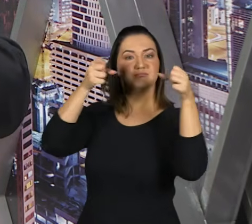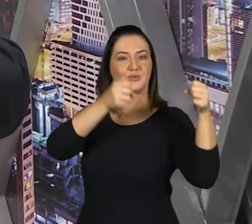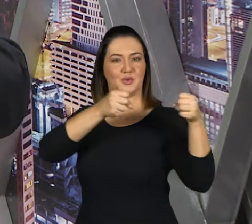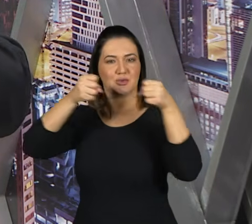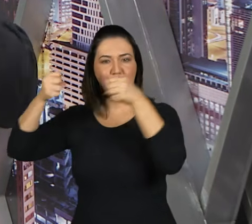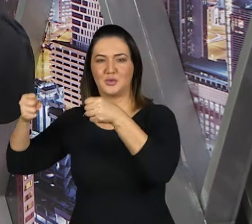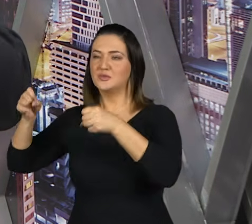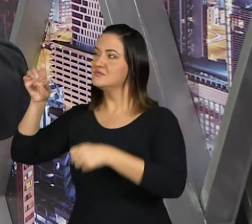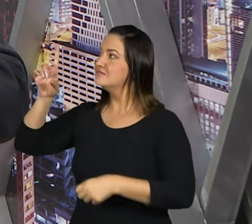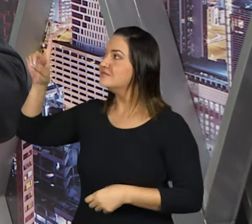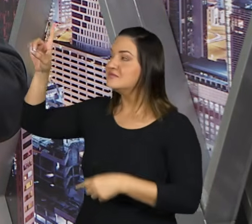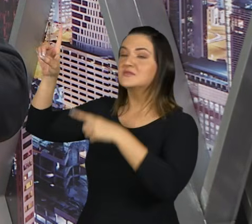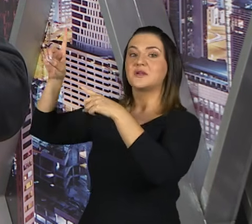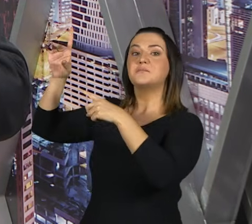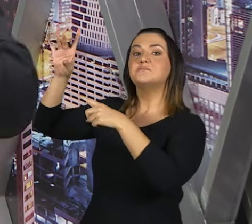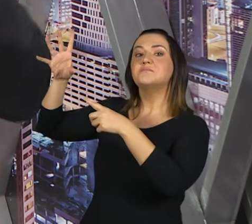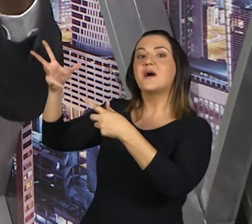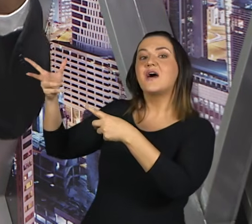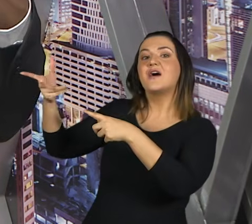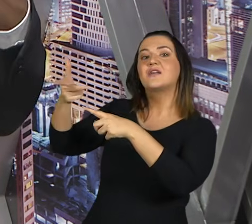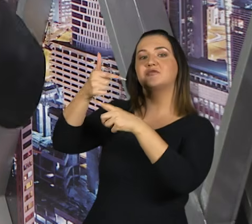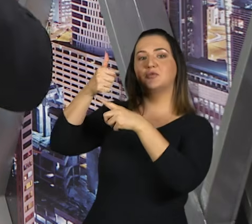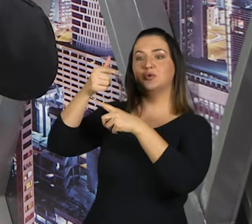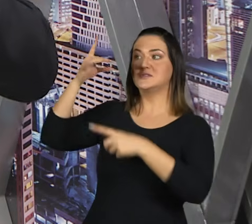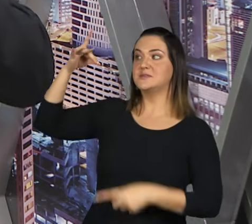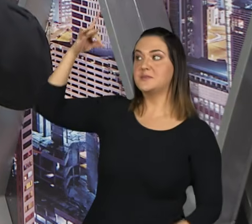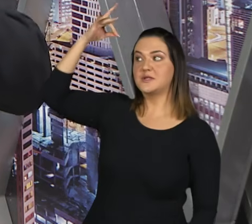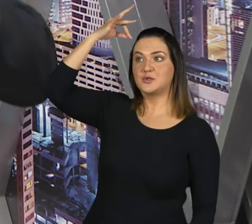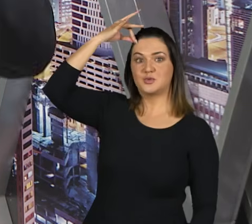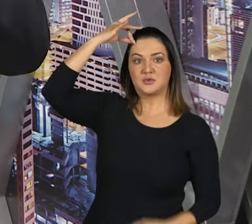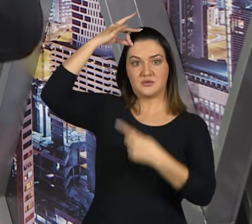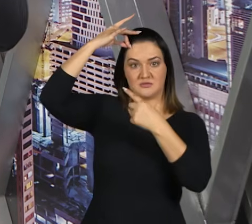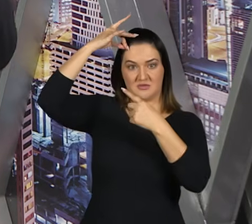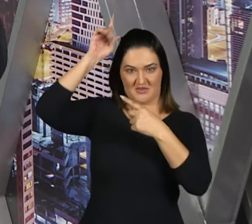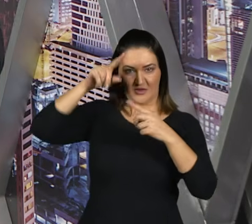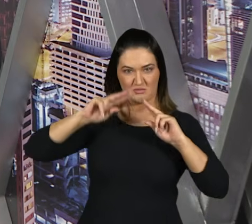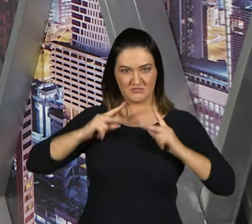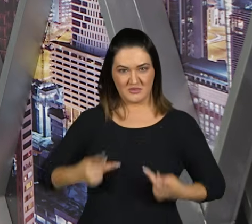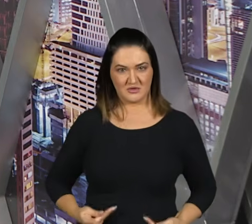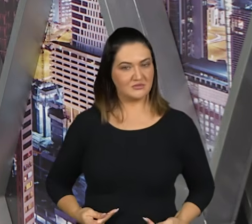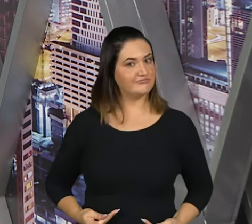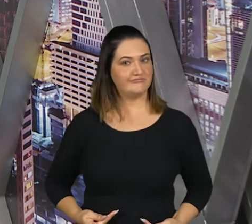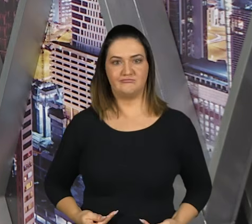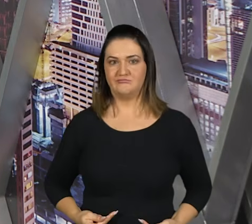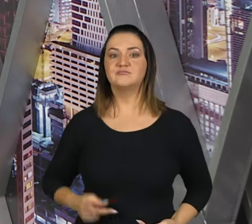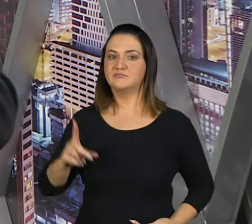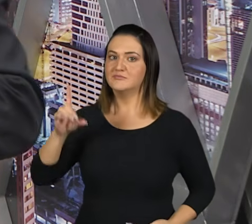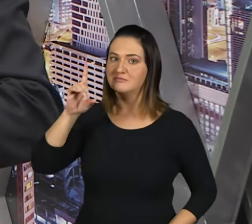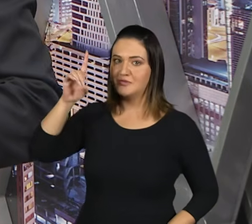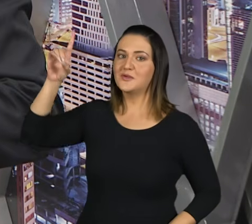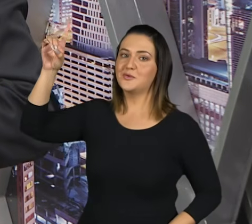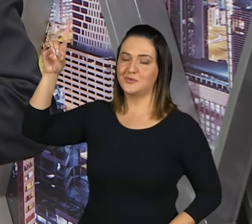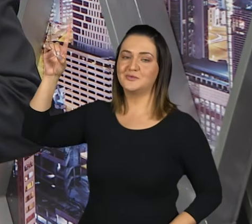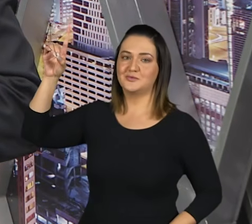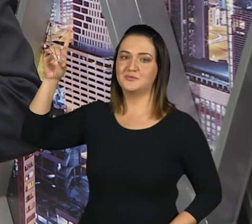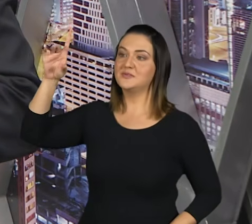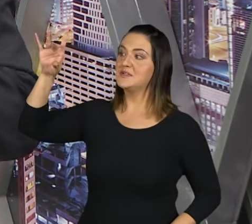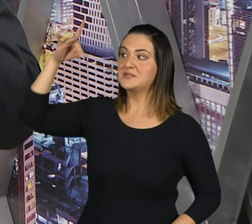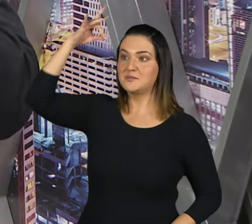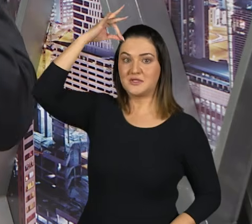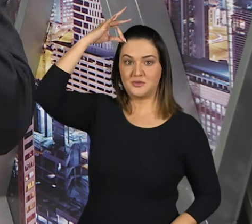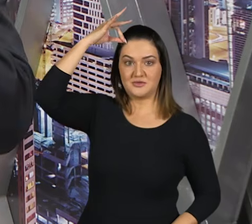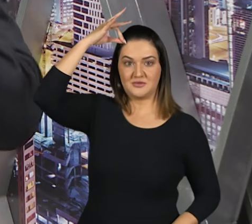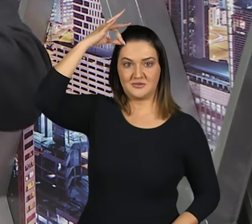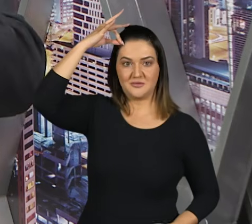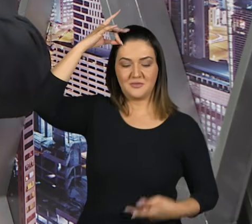ser maravilhoso. Não é um ser humano, não. É um ser divino. O Espírito Santo é